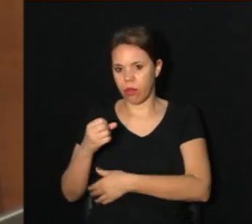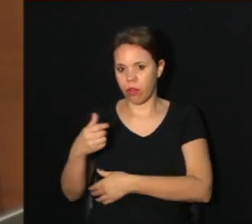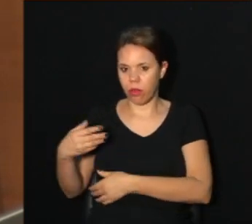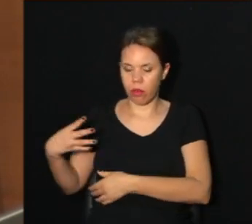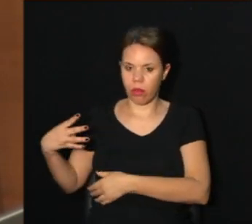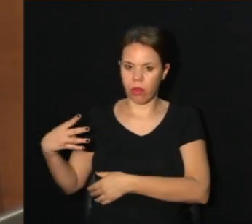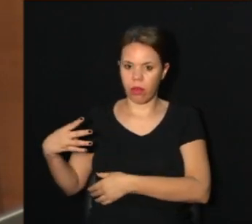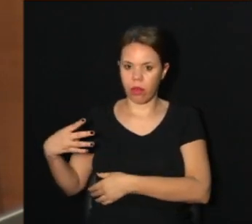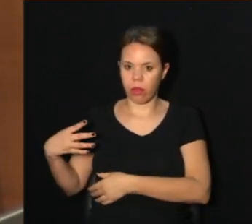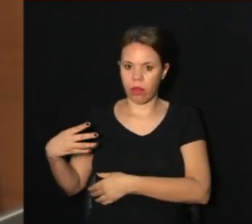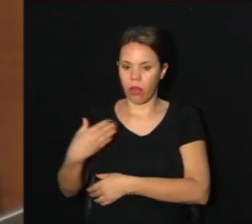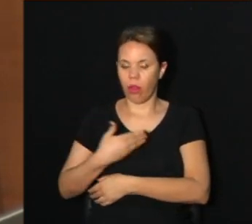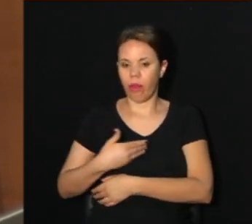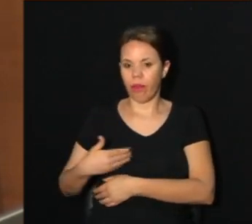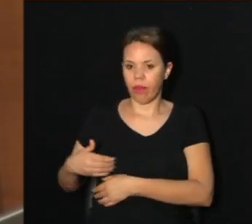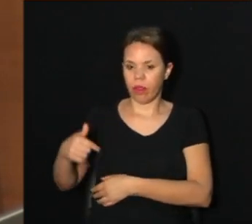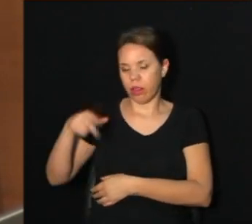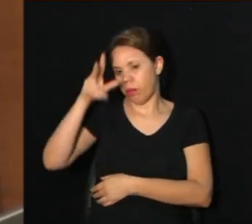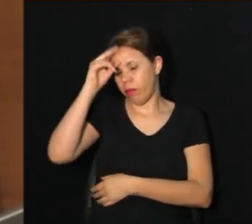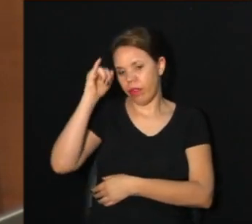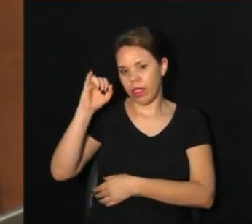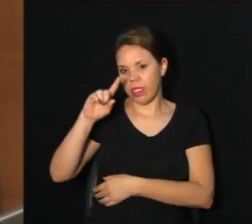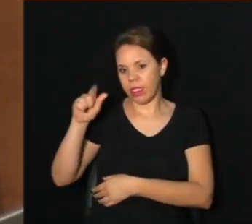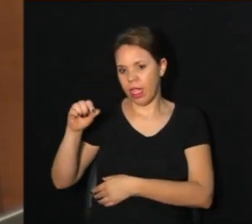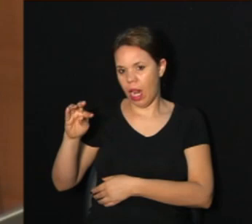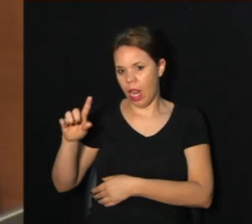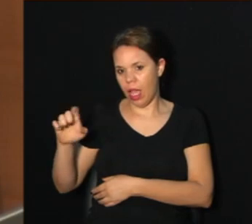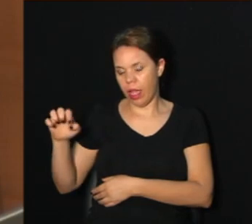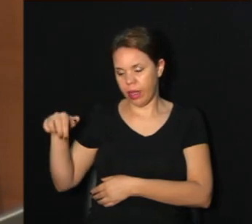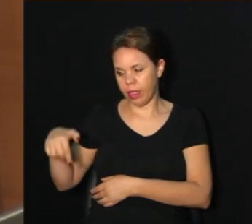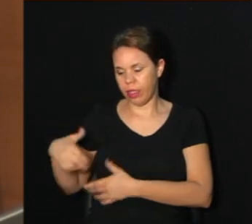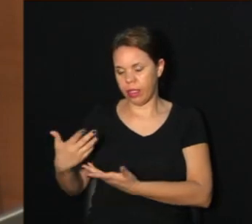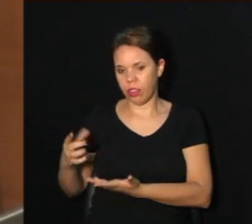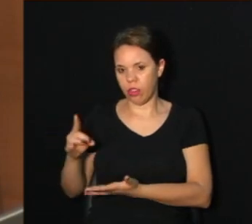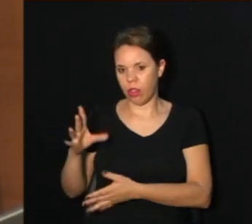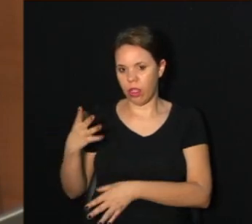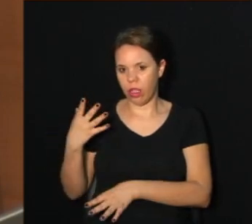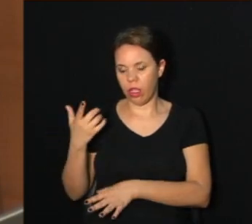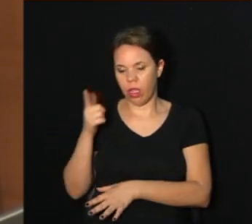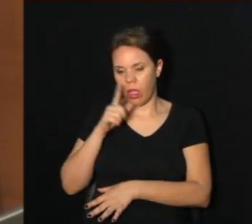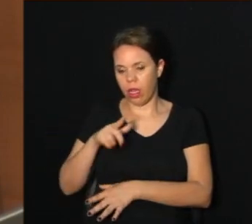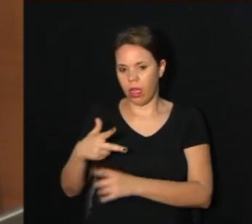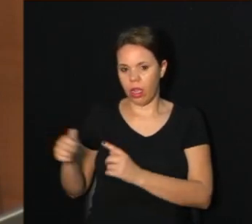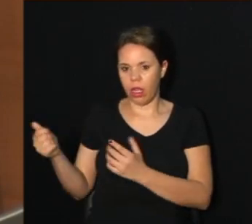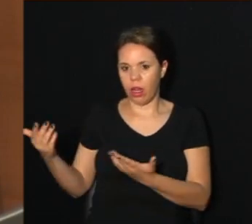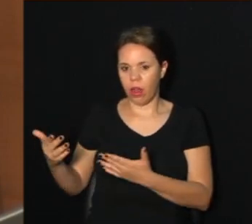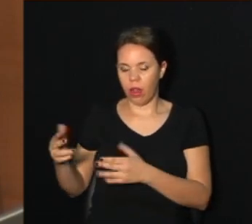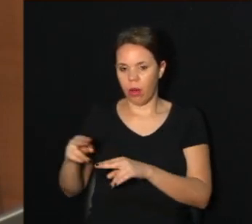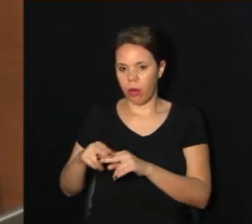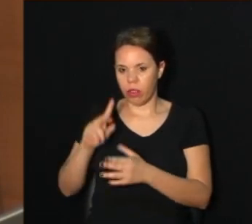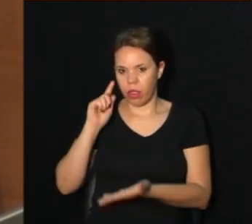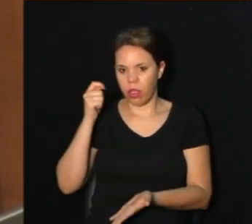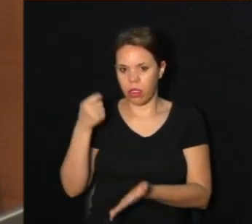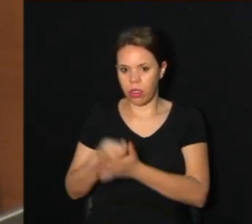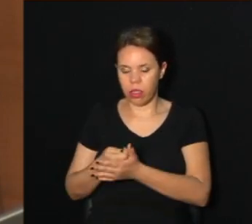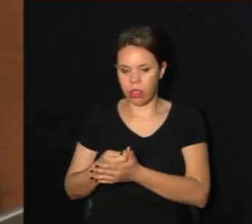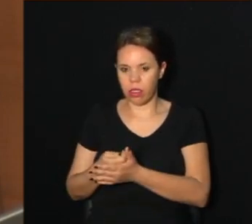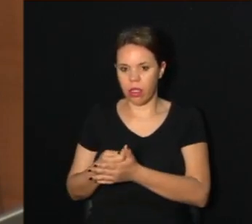Isalene, só ganharam agora com uma decisão monocrática. Mas esse tempo todo vinham